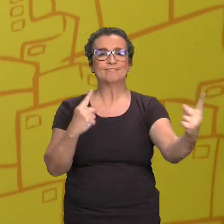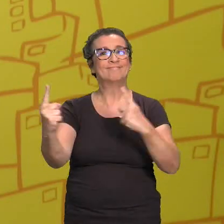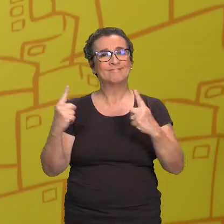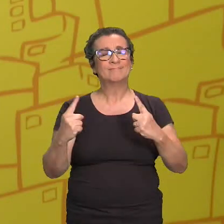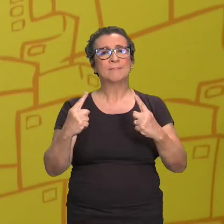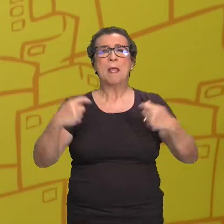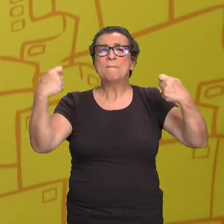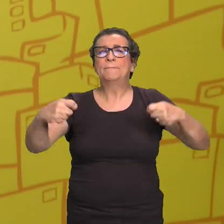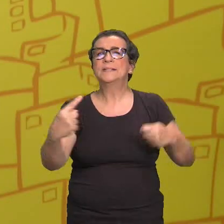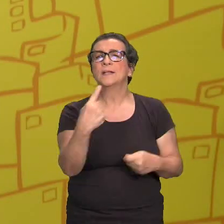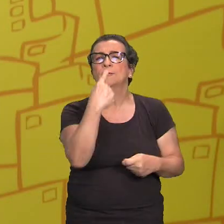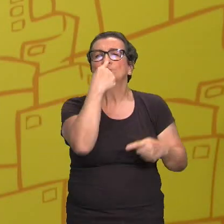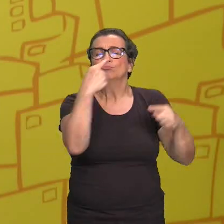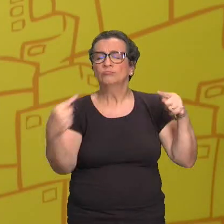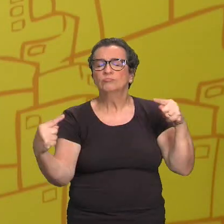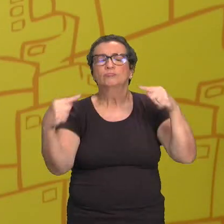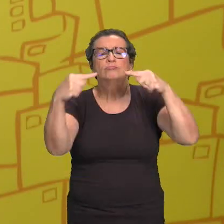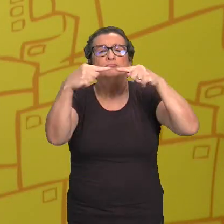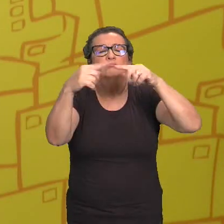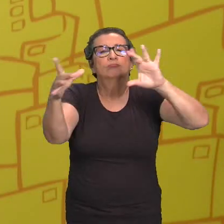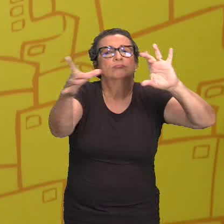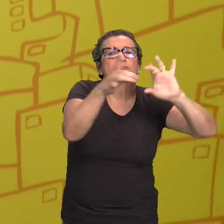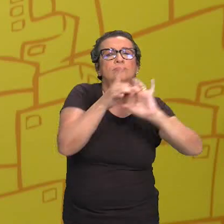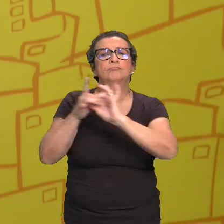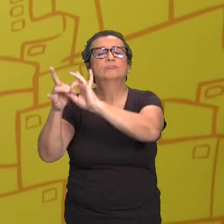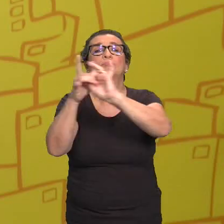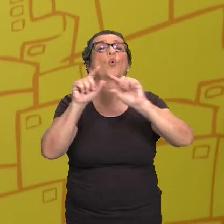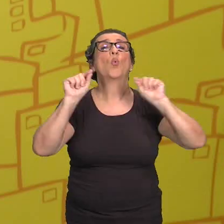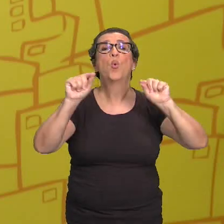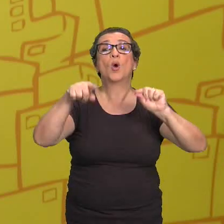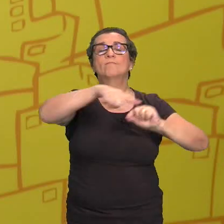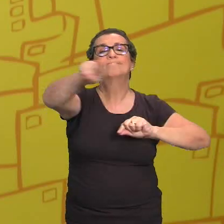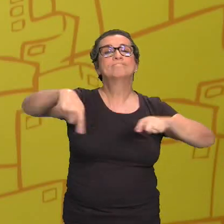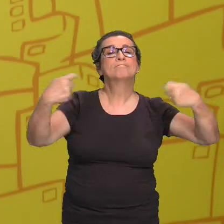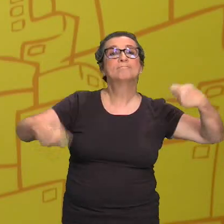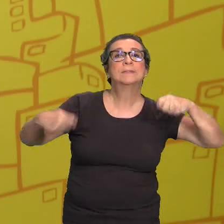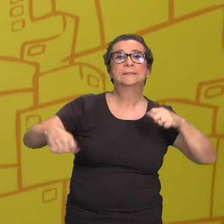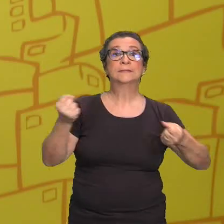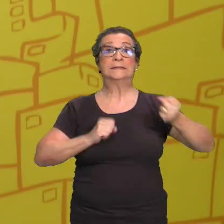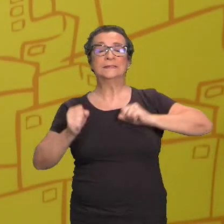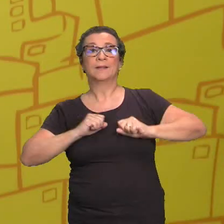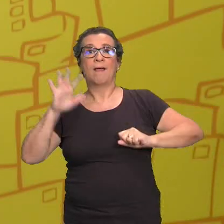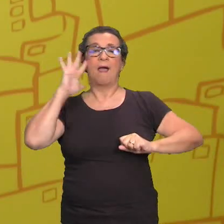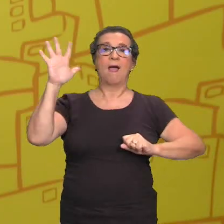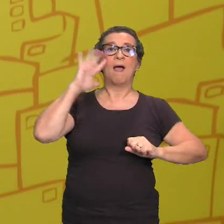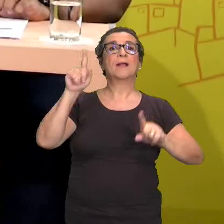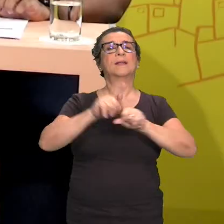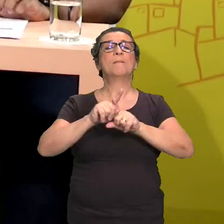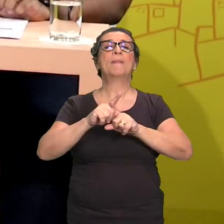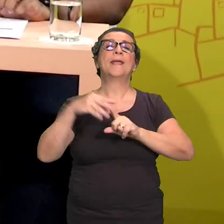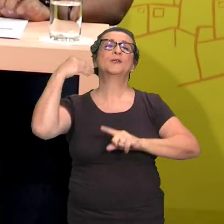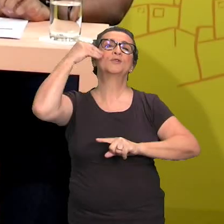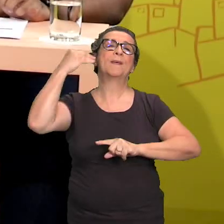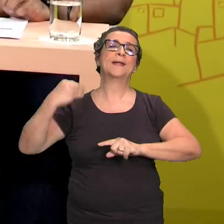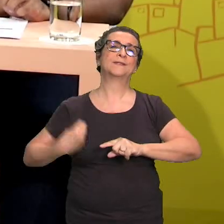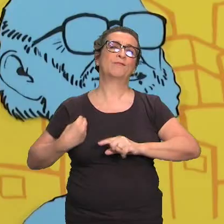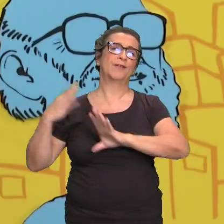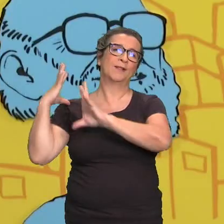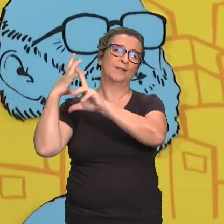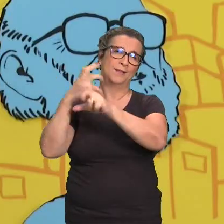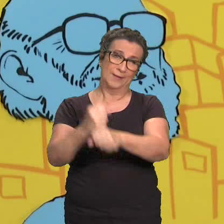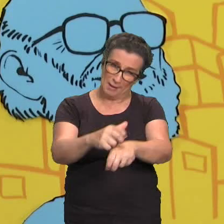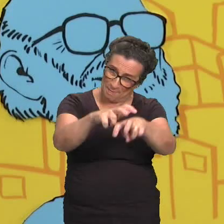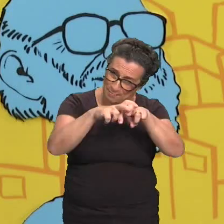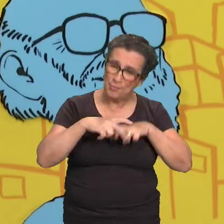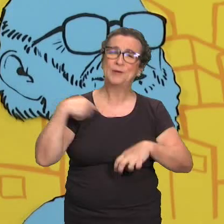estar intimamente articuladas com suas necessidades, expectativas e trajetórias de vida. Por isso, a